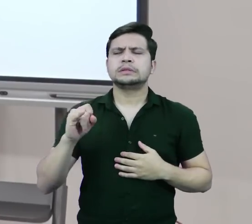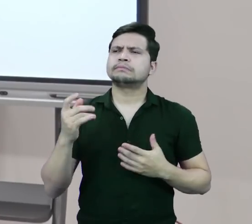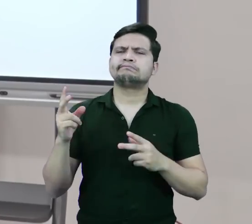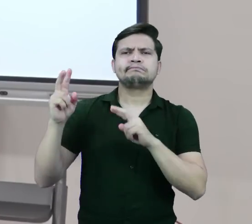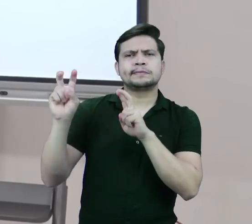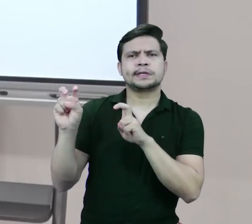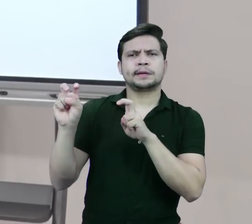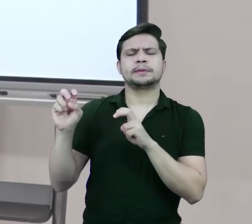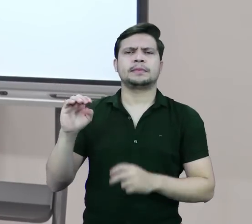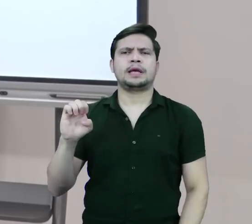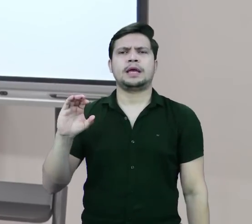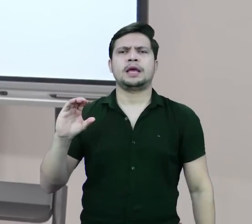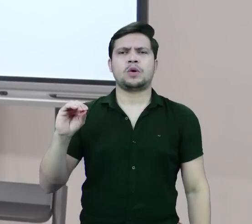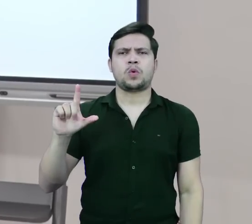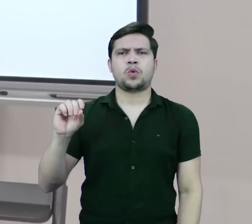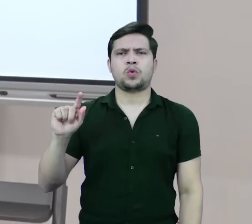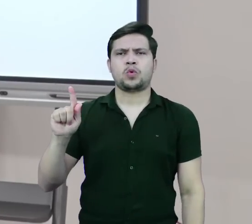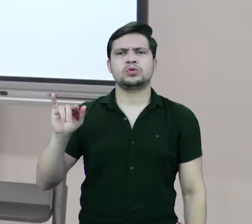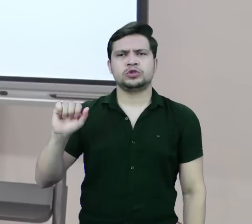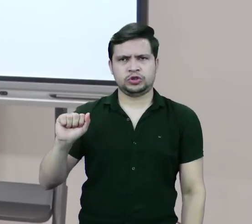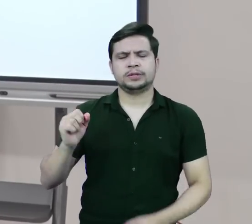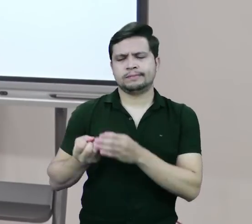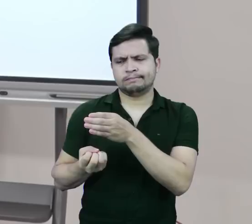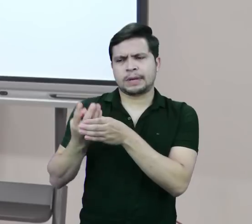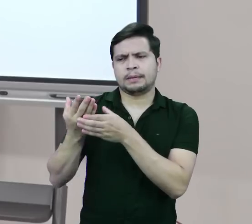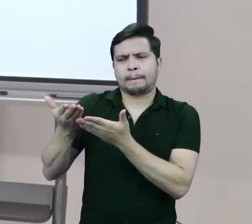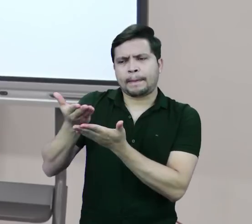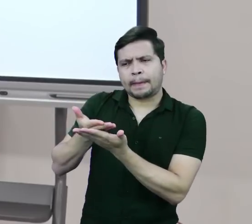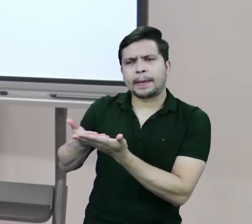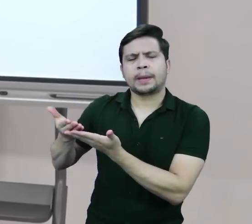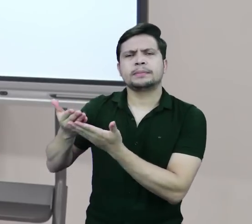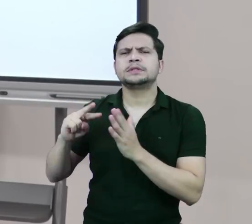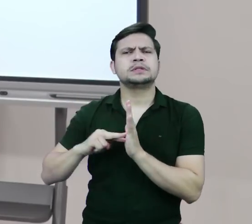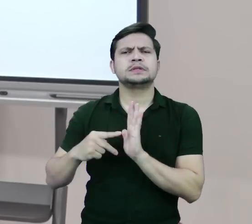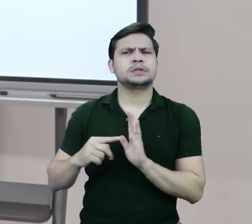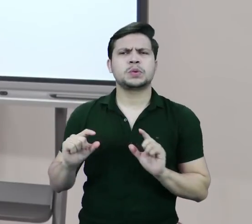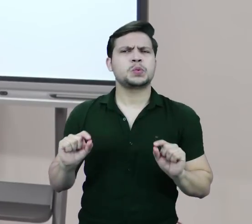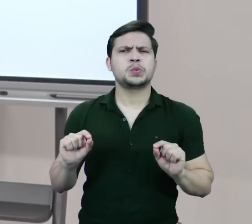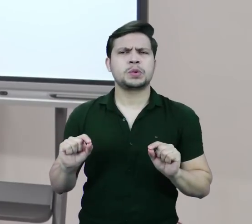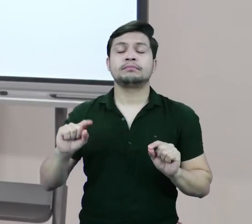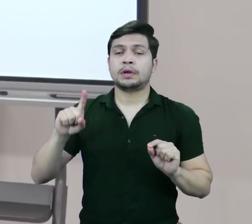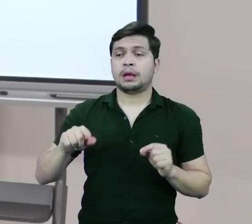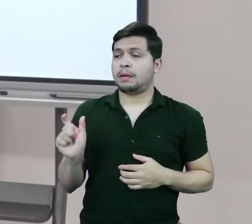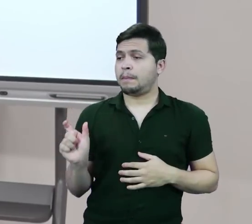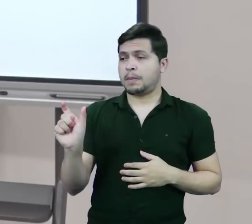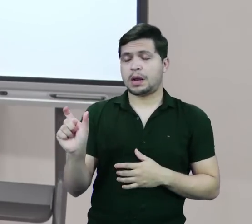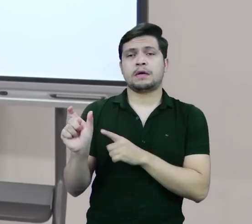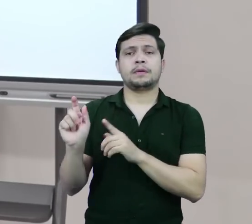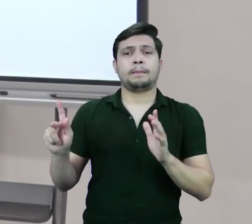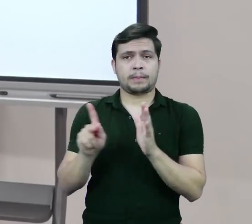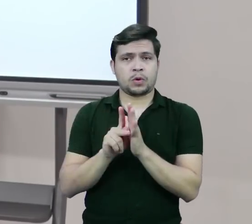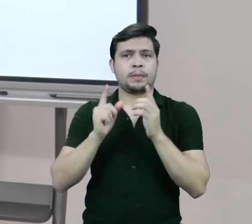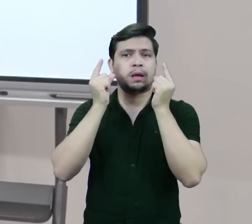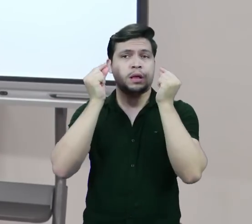Então, gente, quando a gente fala em ecologia, é importante a gente saber um pouquinho do significado do termo, né? O termo ecologia, né, ele vem do grego,